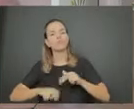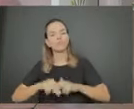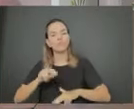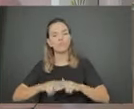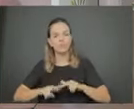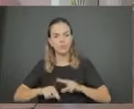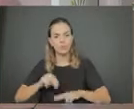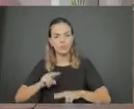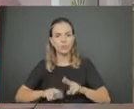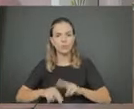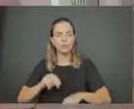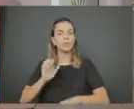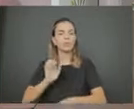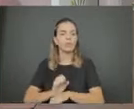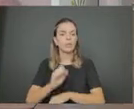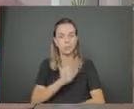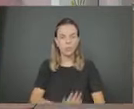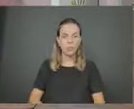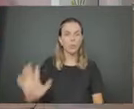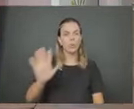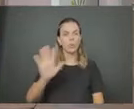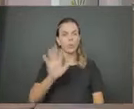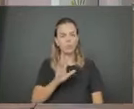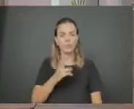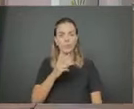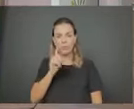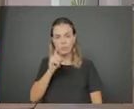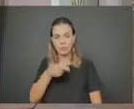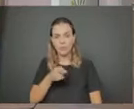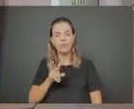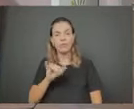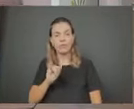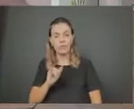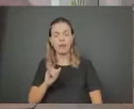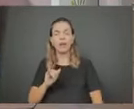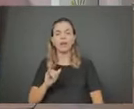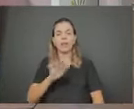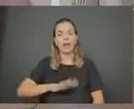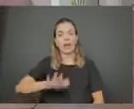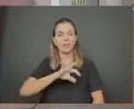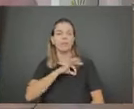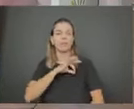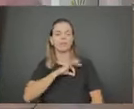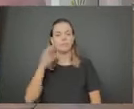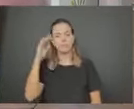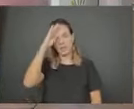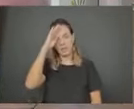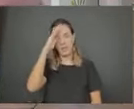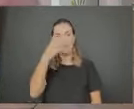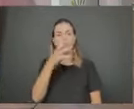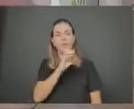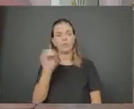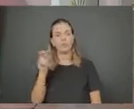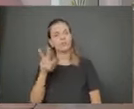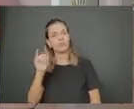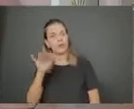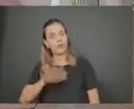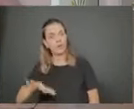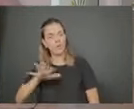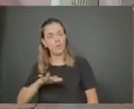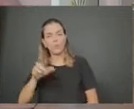Estado, dos quais 2.000 serão distribuídos na Polícia Militar e 400 no Corpo de Bombeiros, né, Vasco? Então,